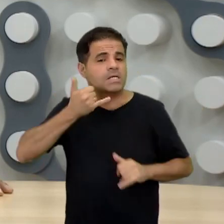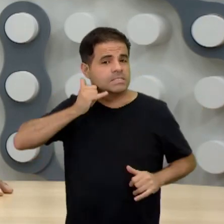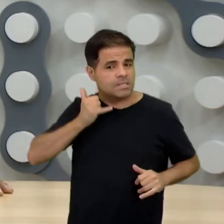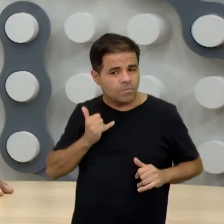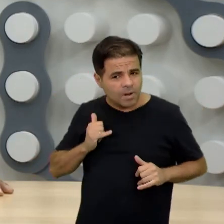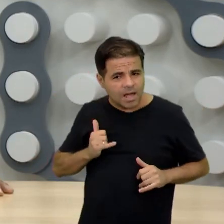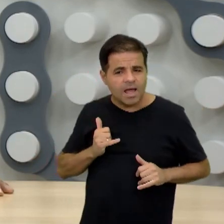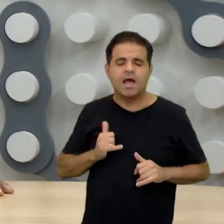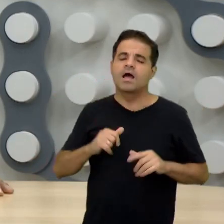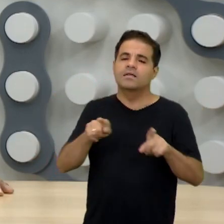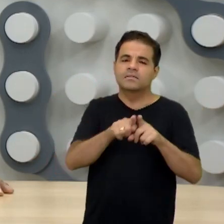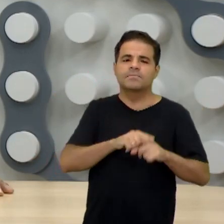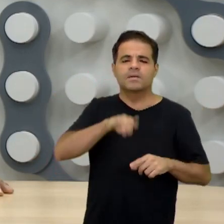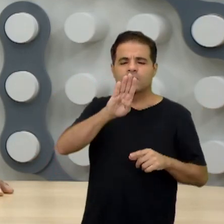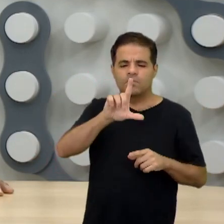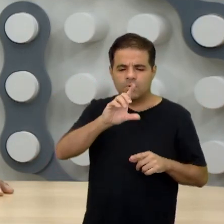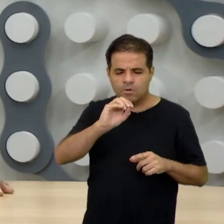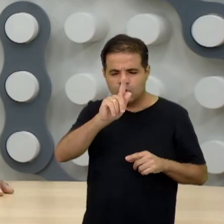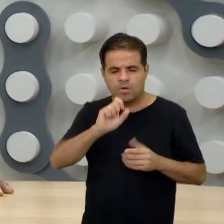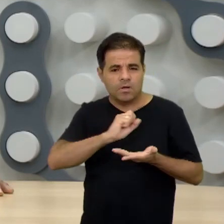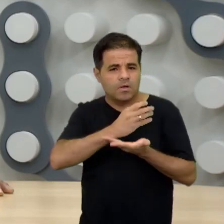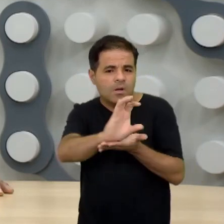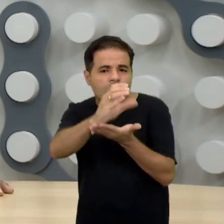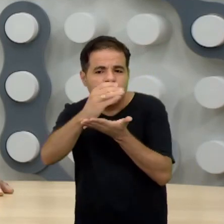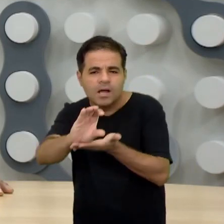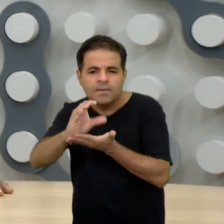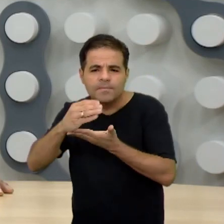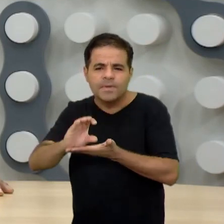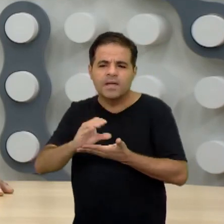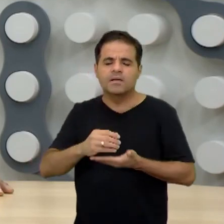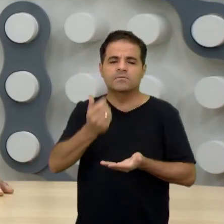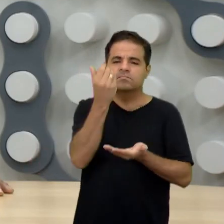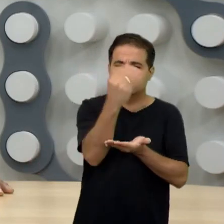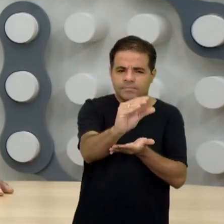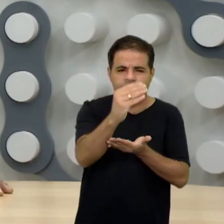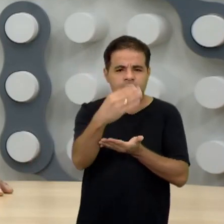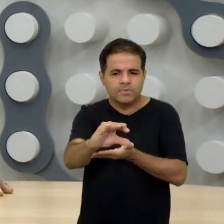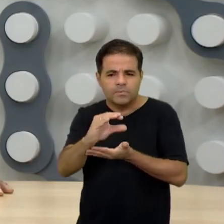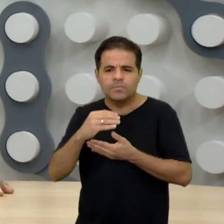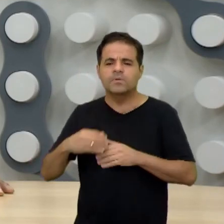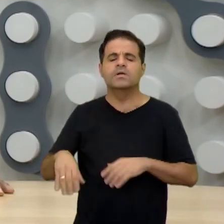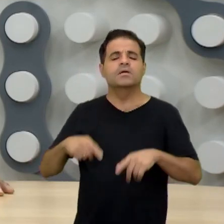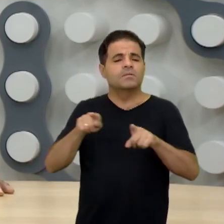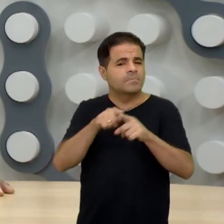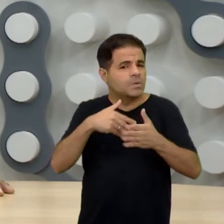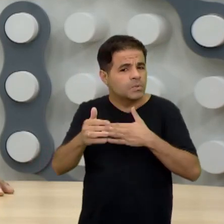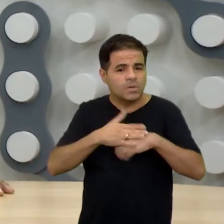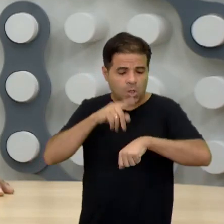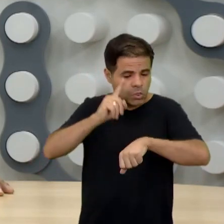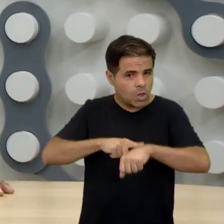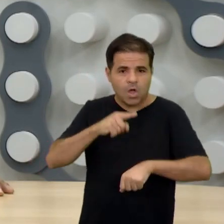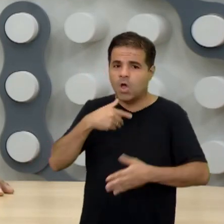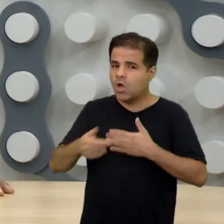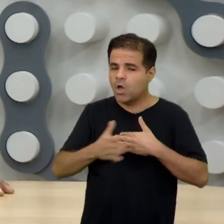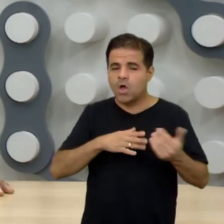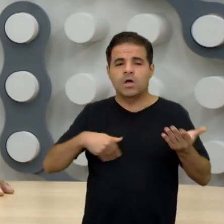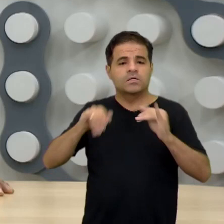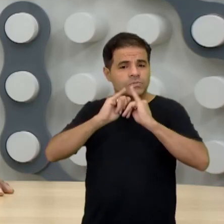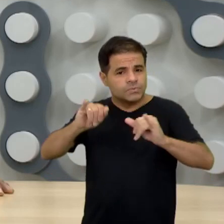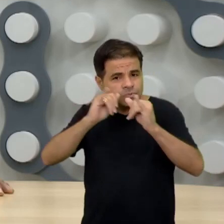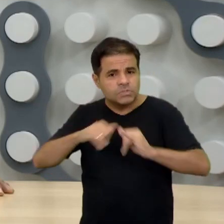celular, né, os o acesso a qualquer notícia em qualquer momento, né, a